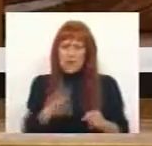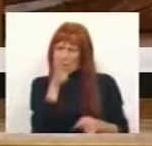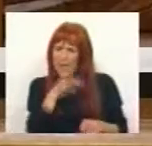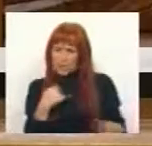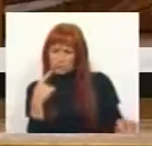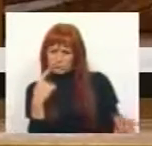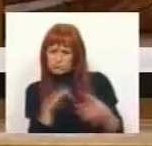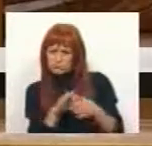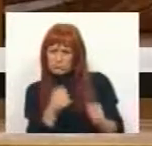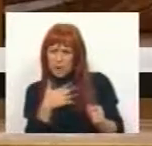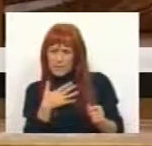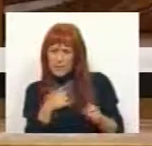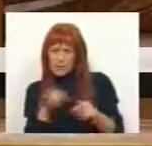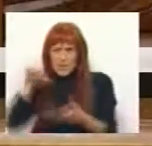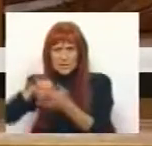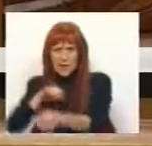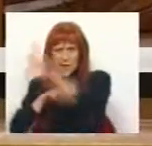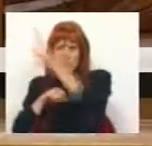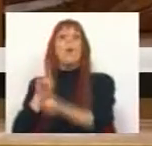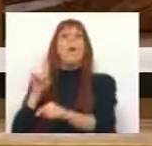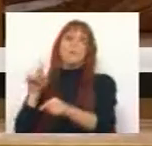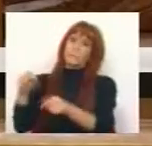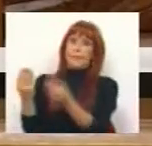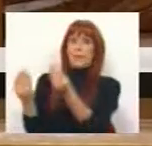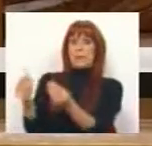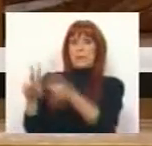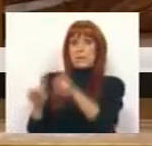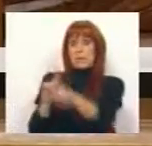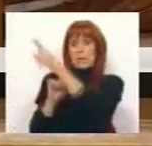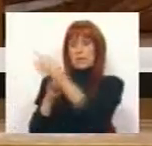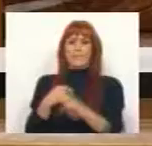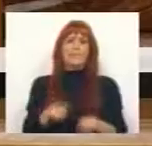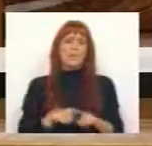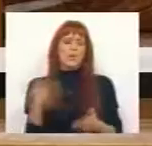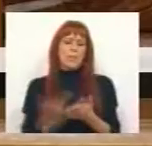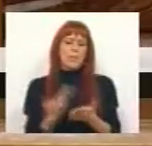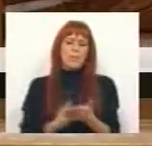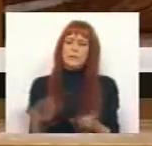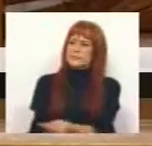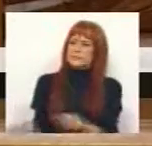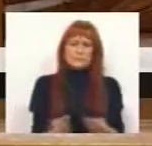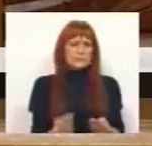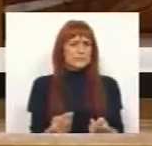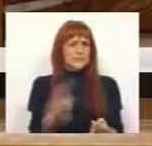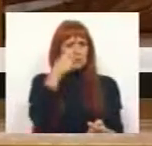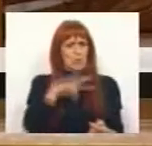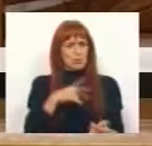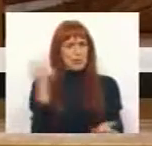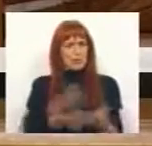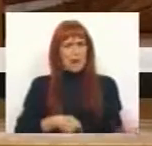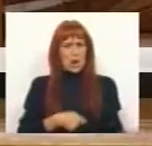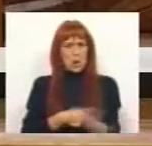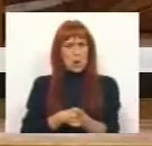práticas relacionadas com empresas sediadas exatamente em paraísos fiscais e cuja fatura acabou por ser paga pelos